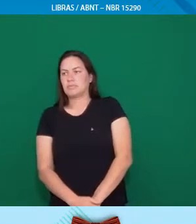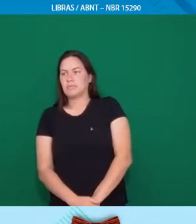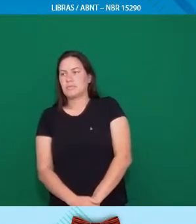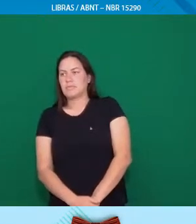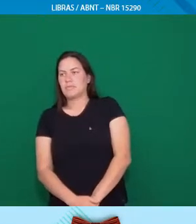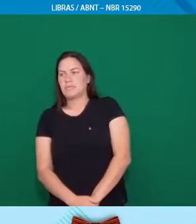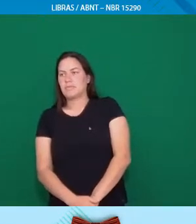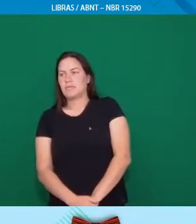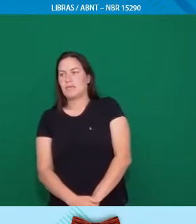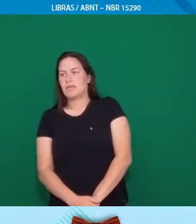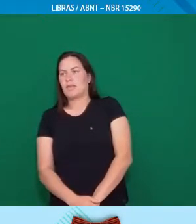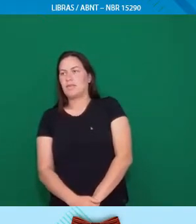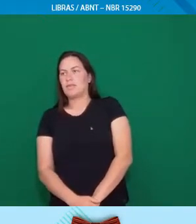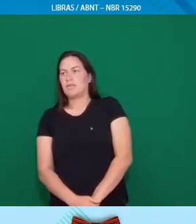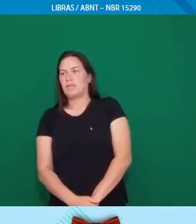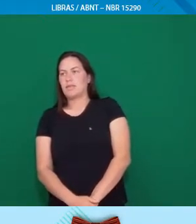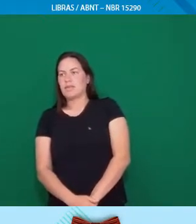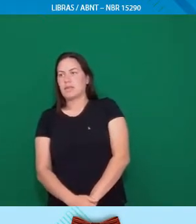a